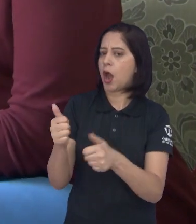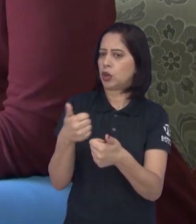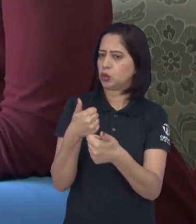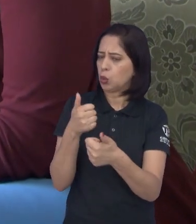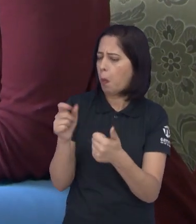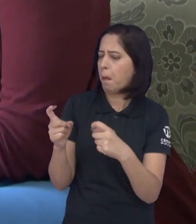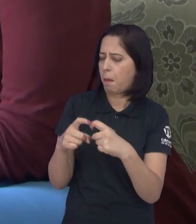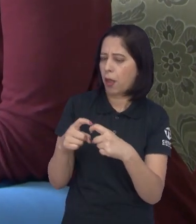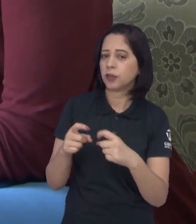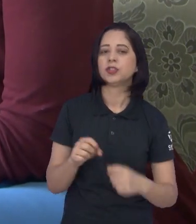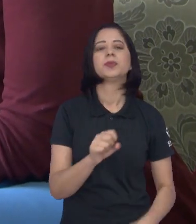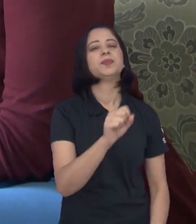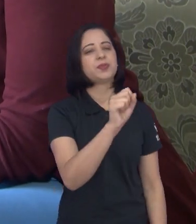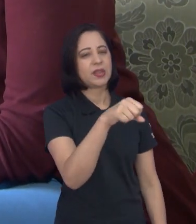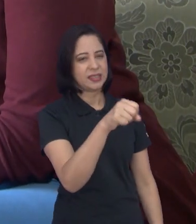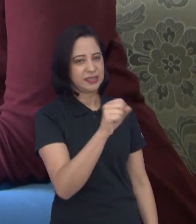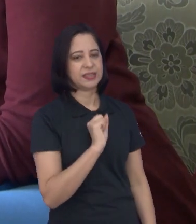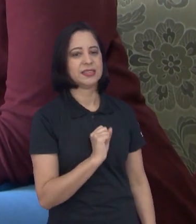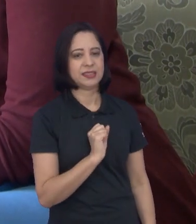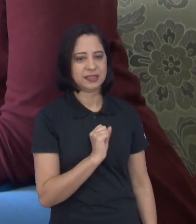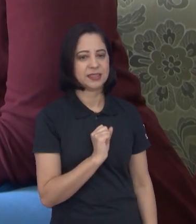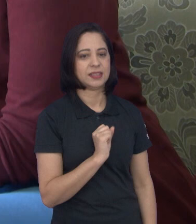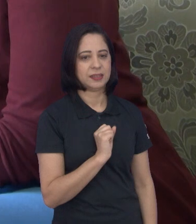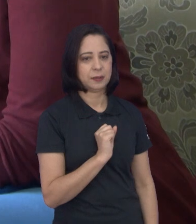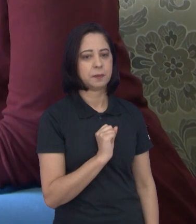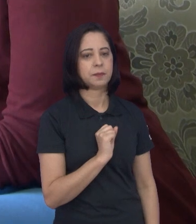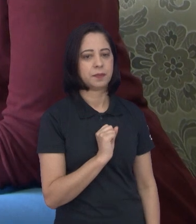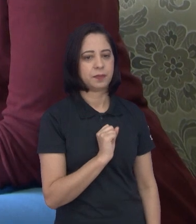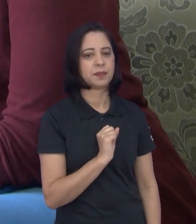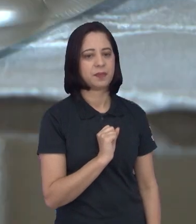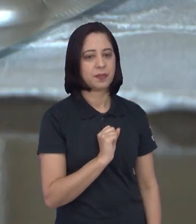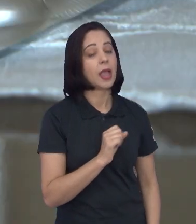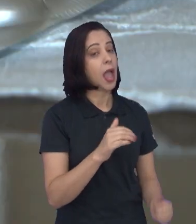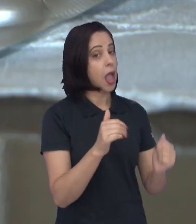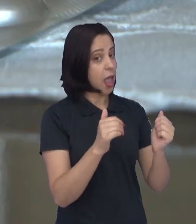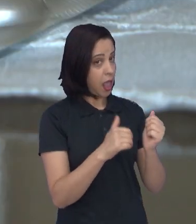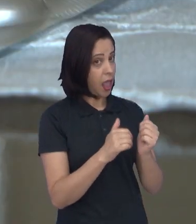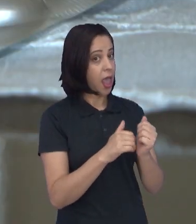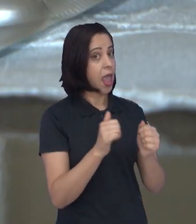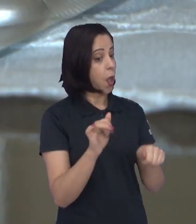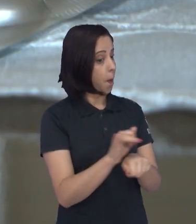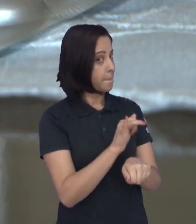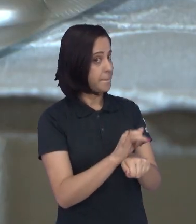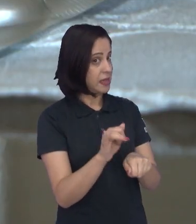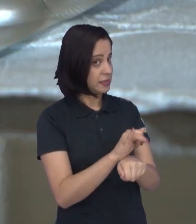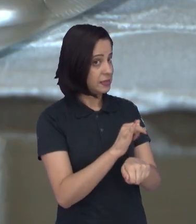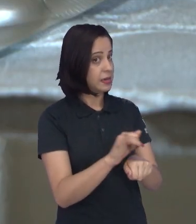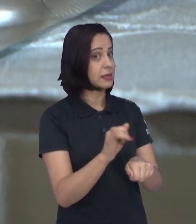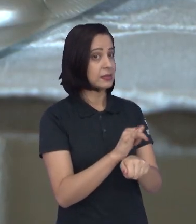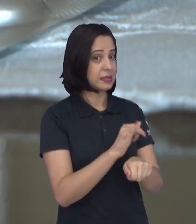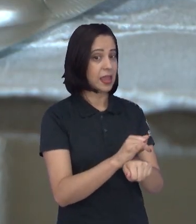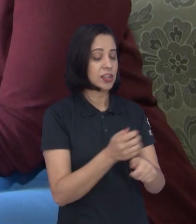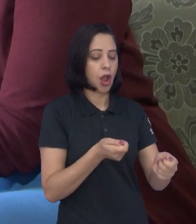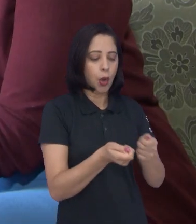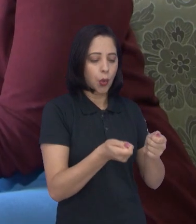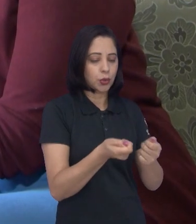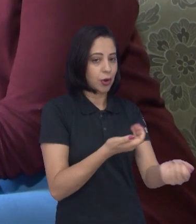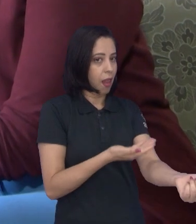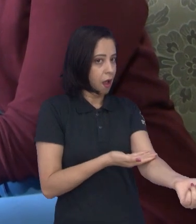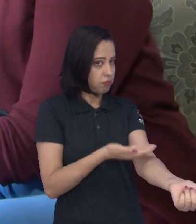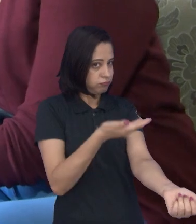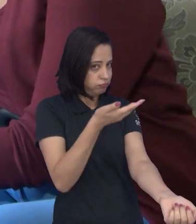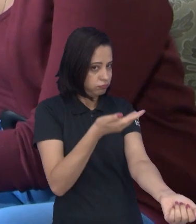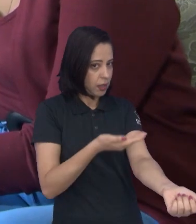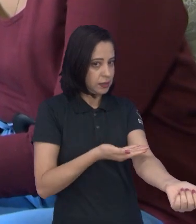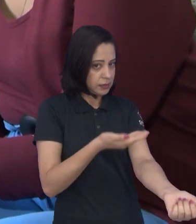lionesa sim é é esse esse é um o segredo de da Hipertensão controlada eu eu